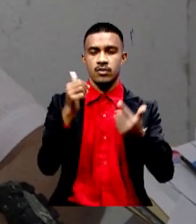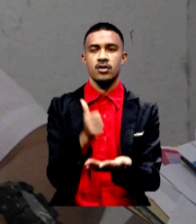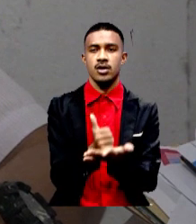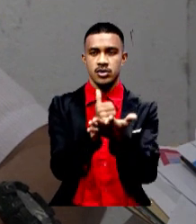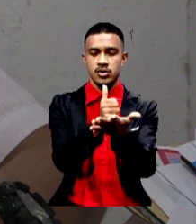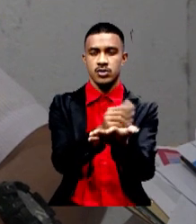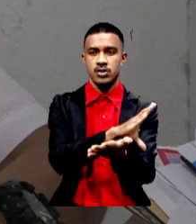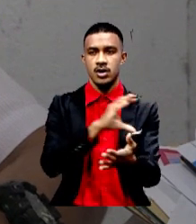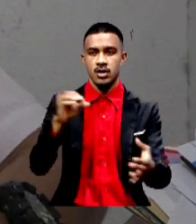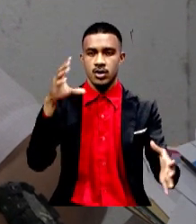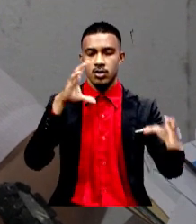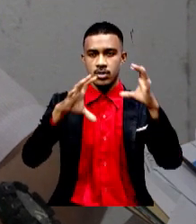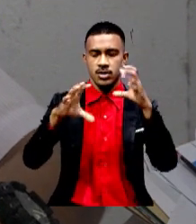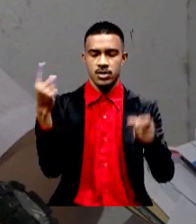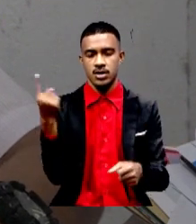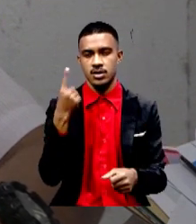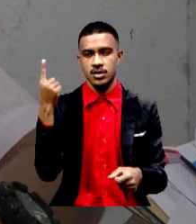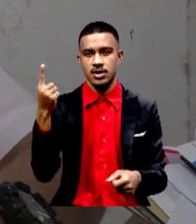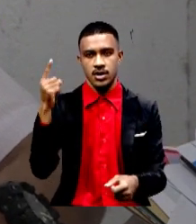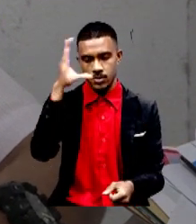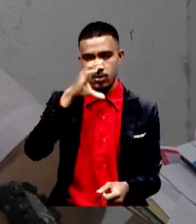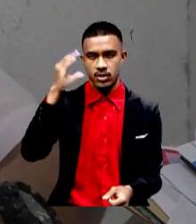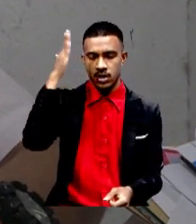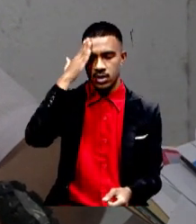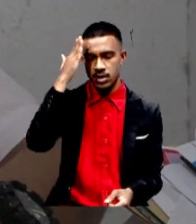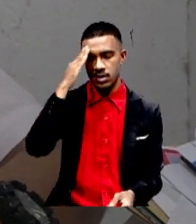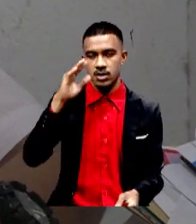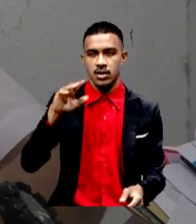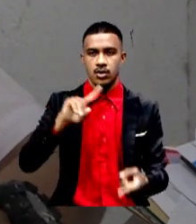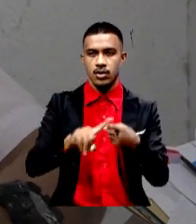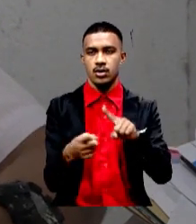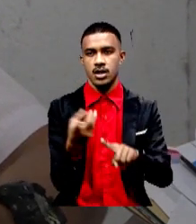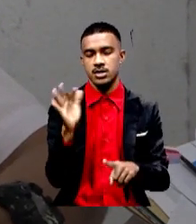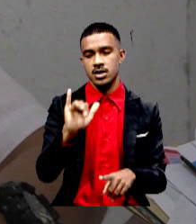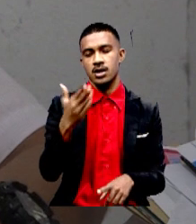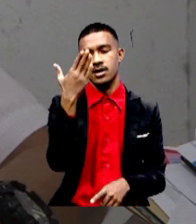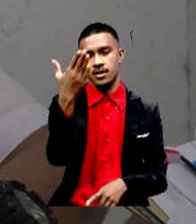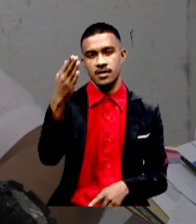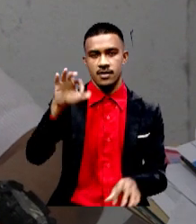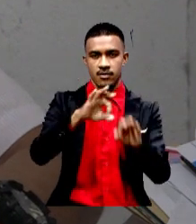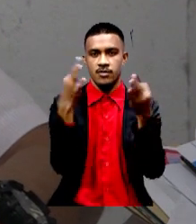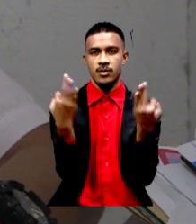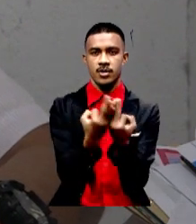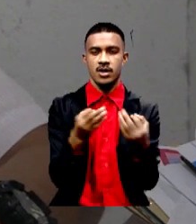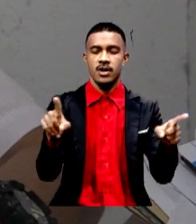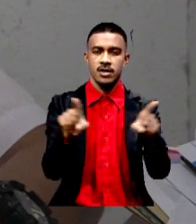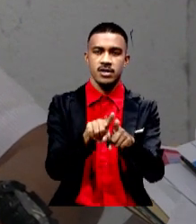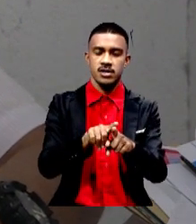ko maluk sira ne identifica maluk sirne nini familia, inclui nini kondisau mental